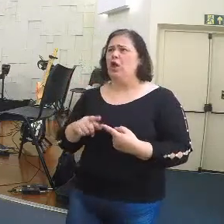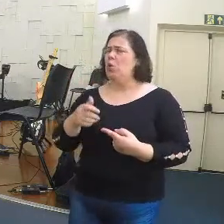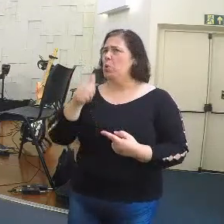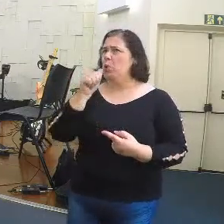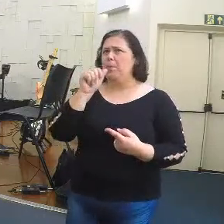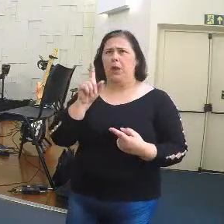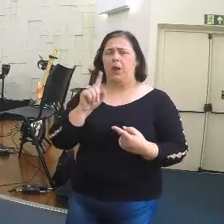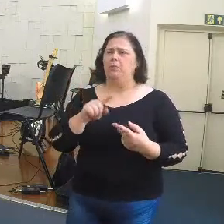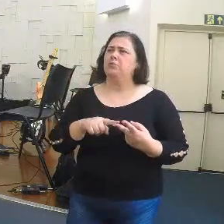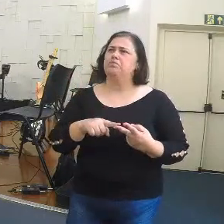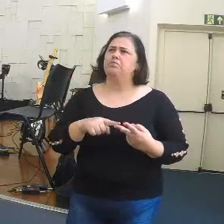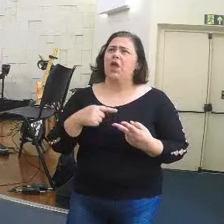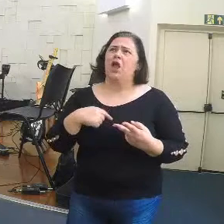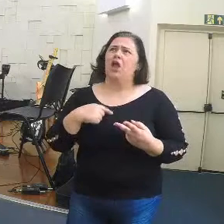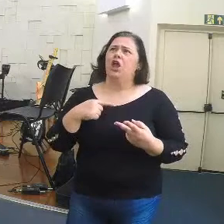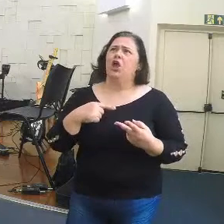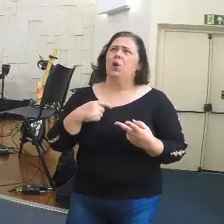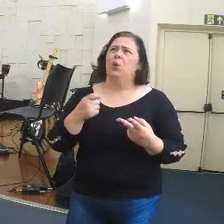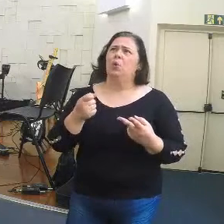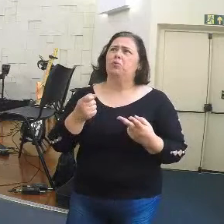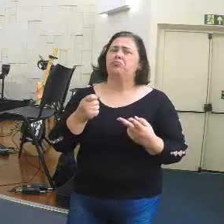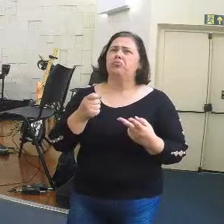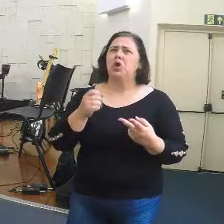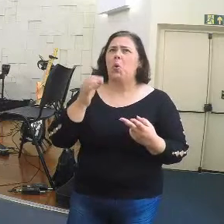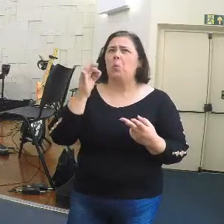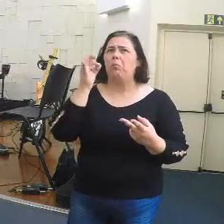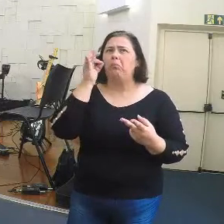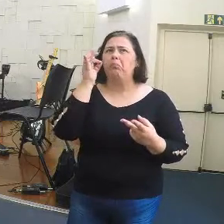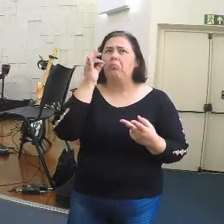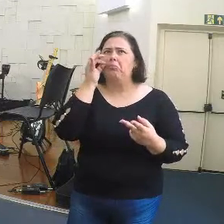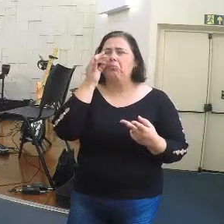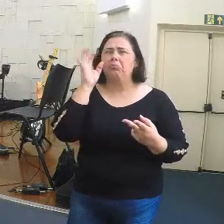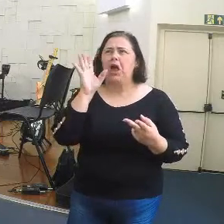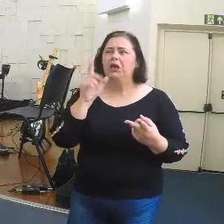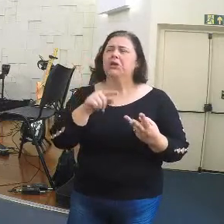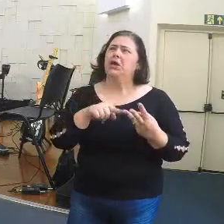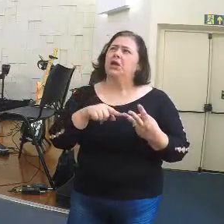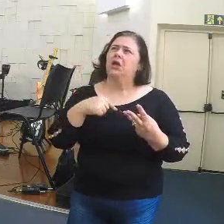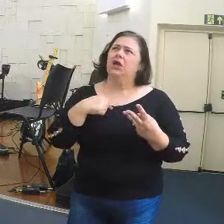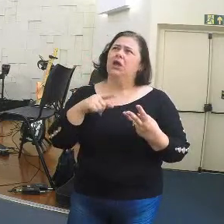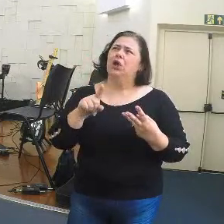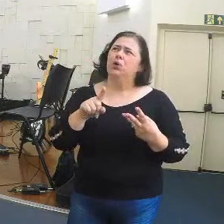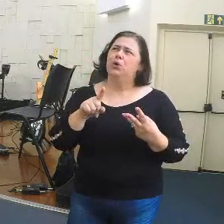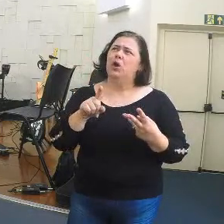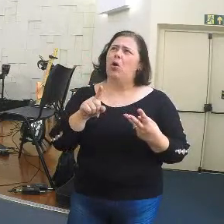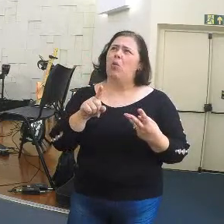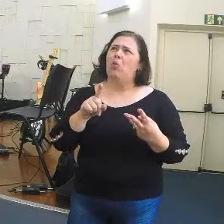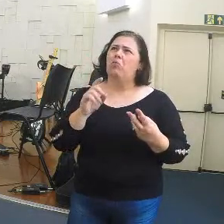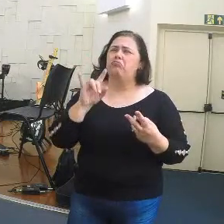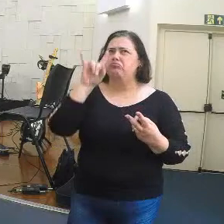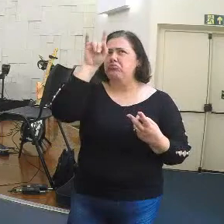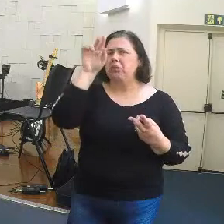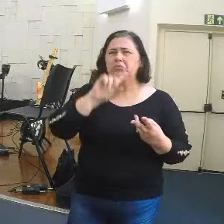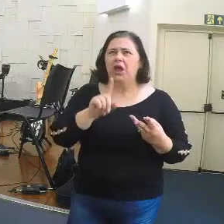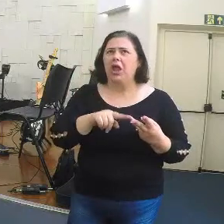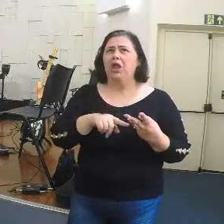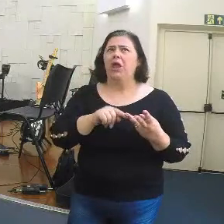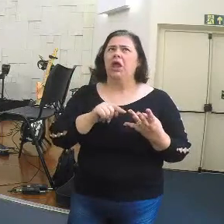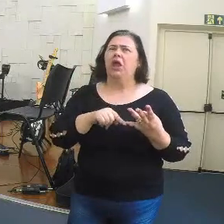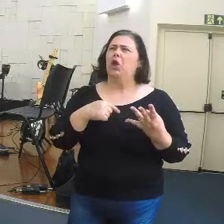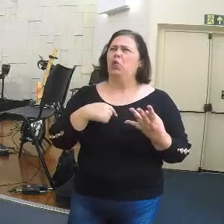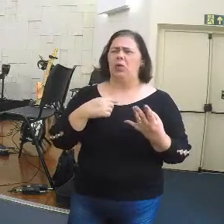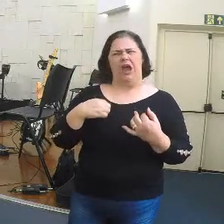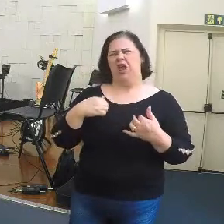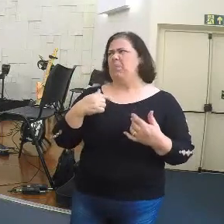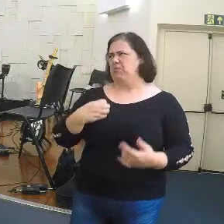Então eu tenho uma vida, só que, e a vida interior? É marcada pelo egoísmo ou pelo amor? Se